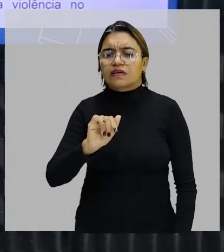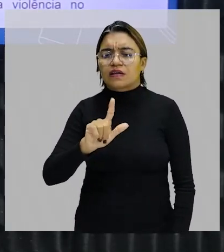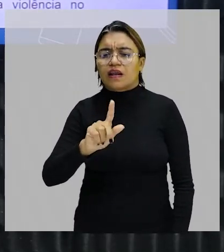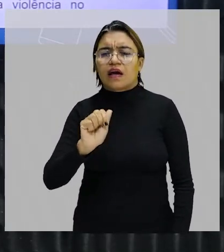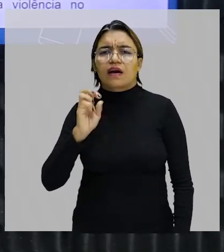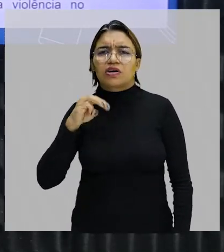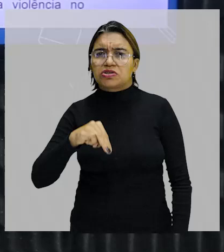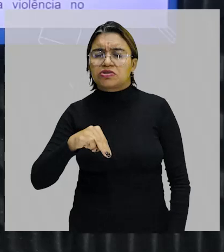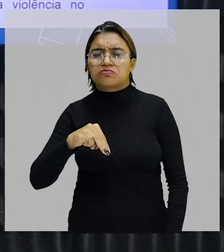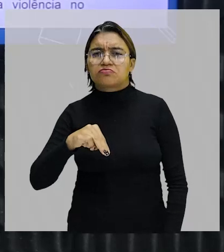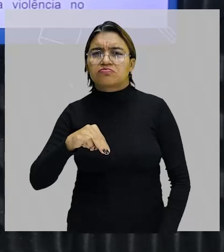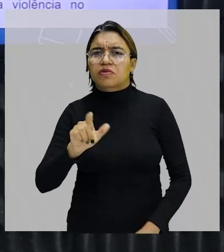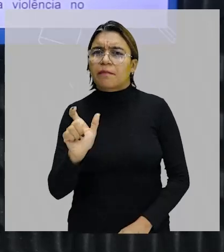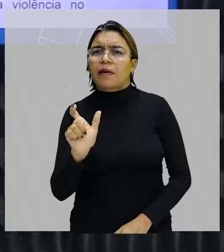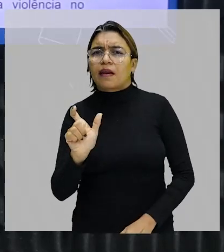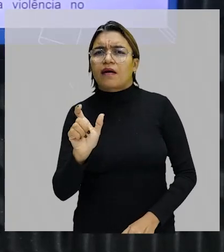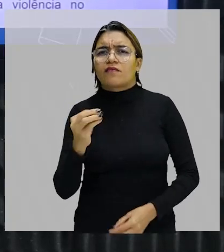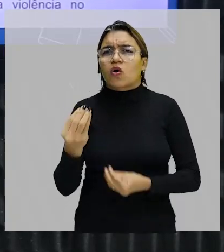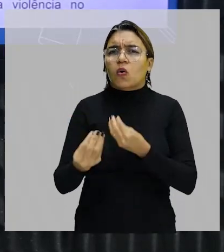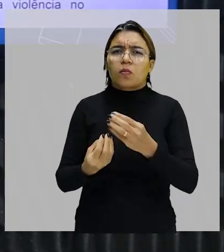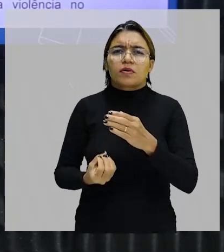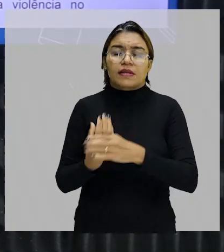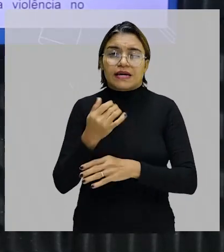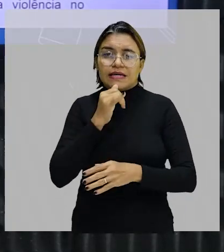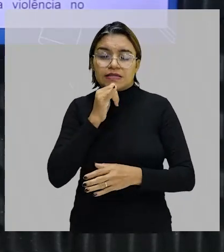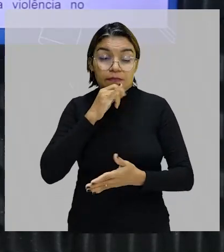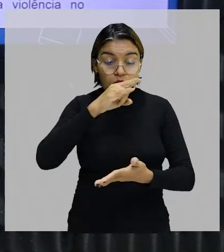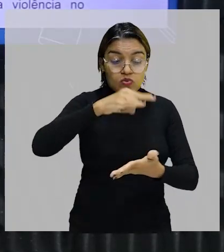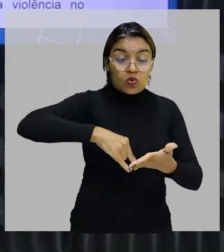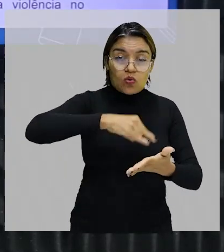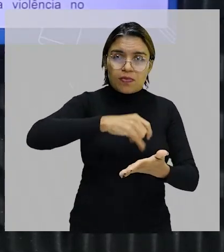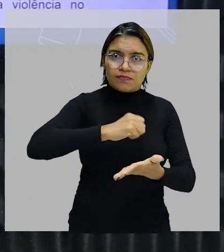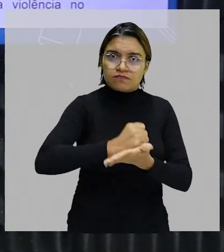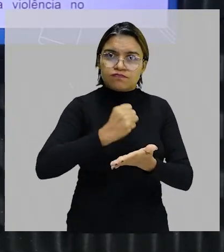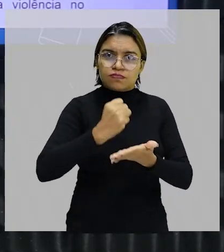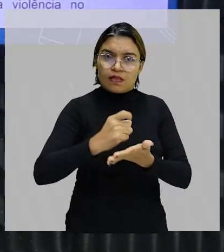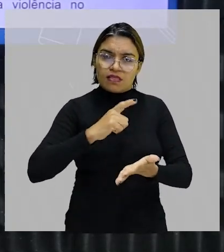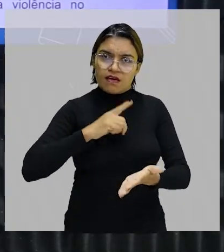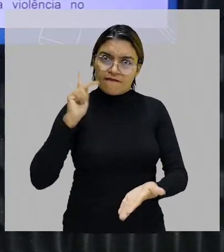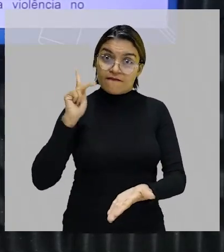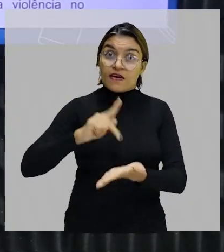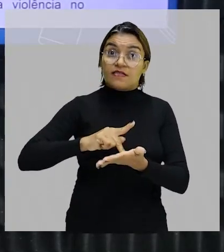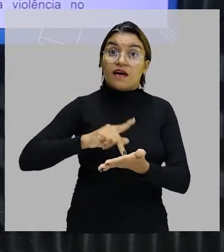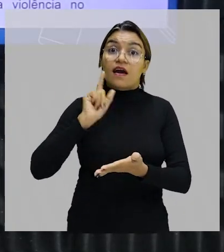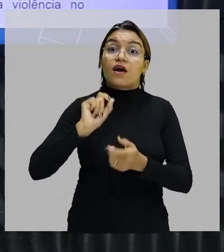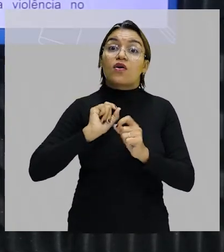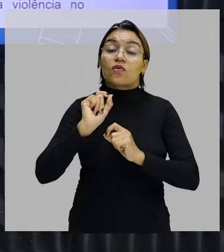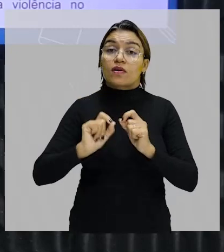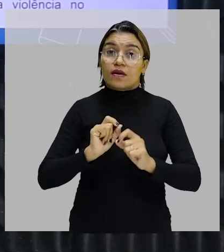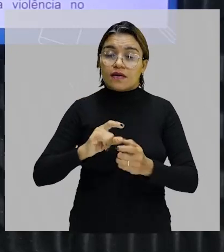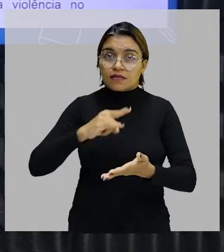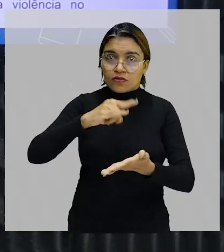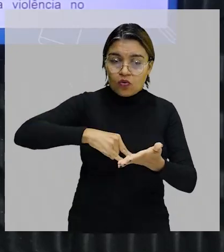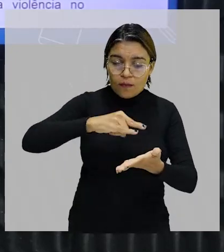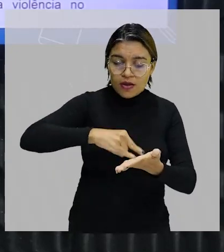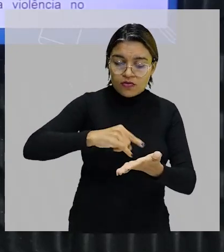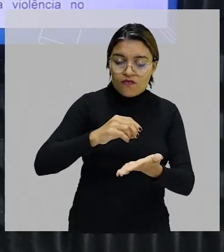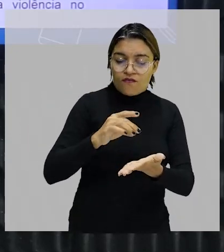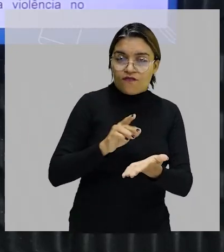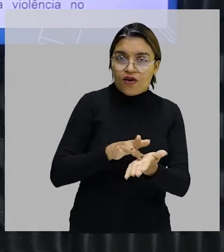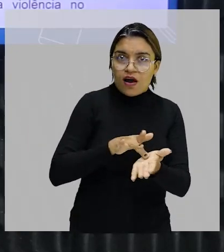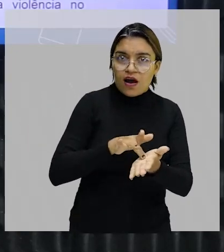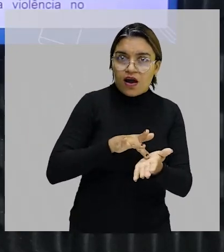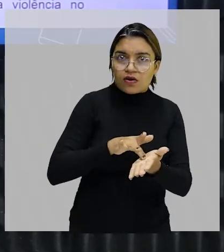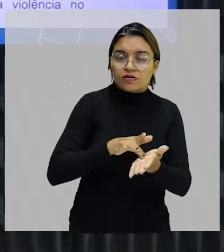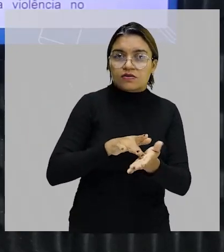Porque, galera, para que esses documentos pudessem passar um ar de veracidade, eram colocados documento falsificado, se colocava